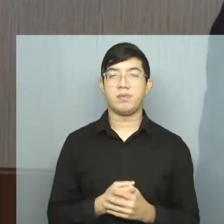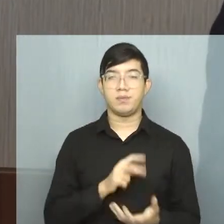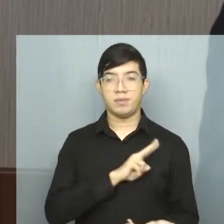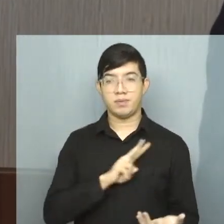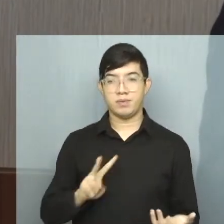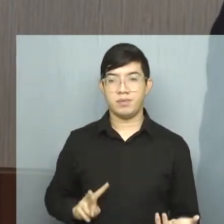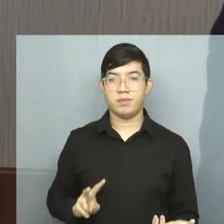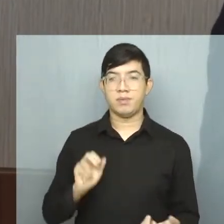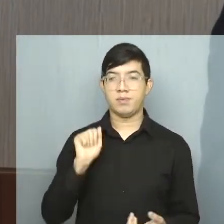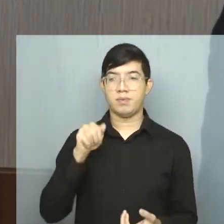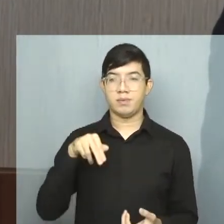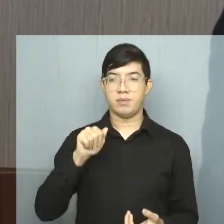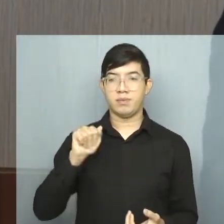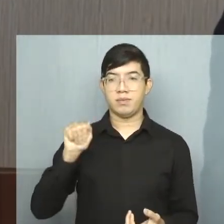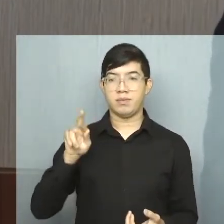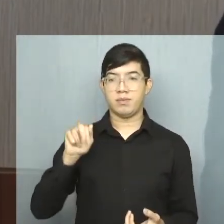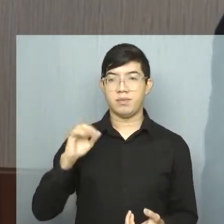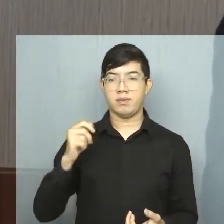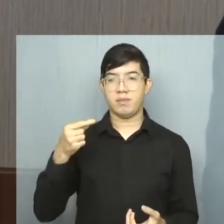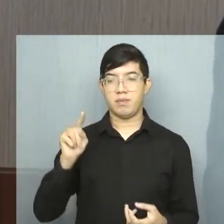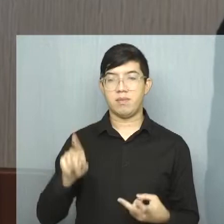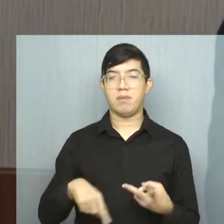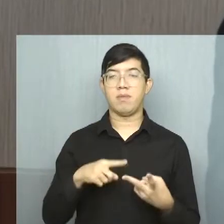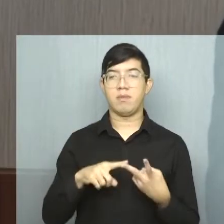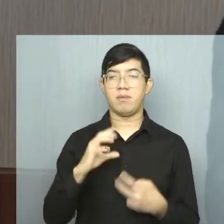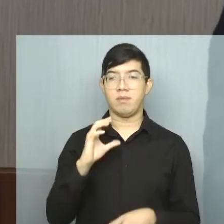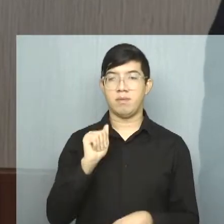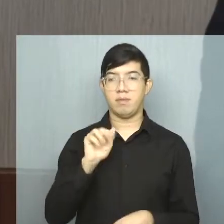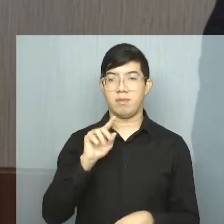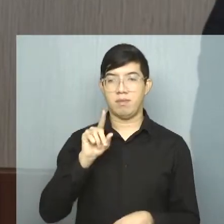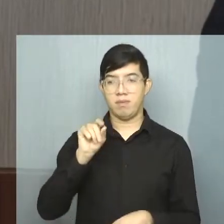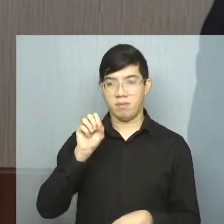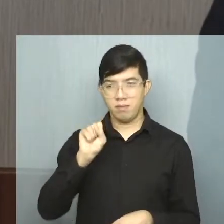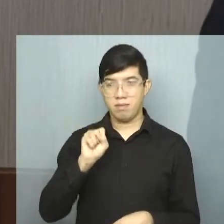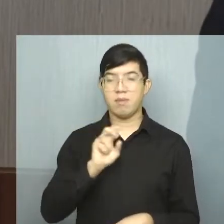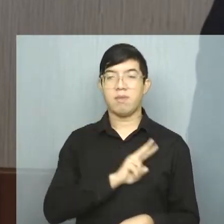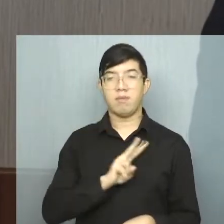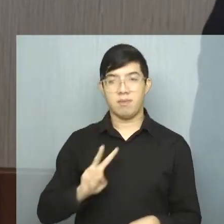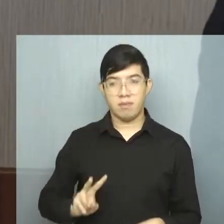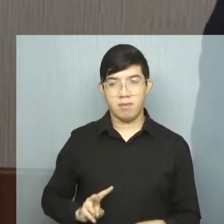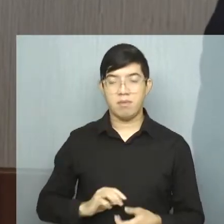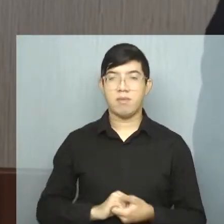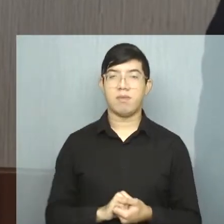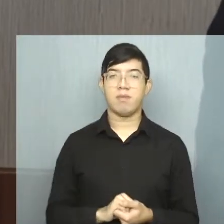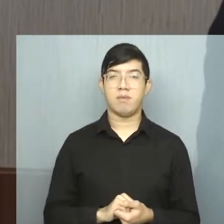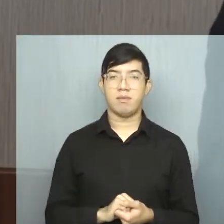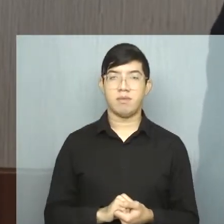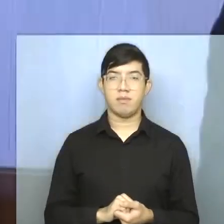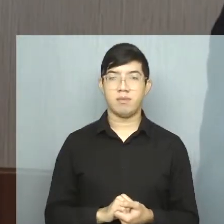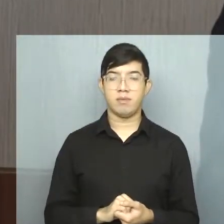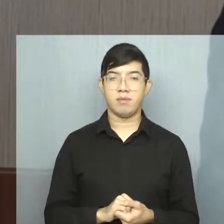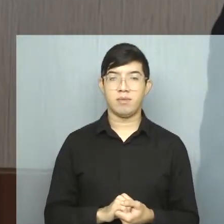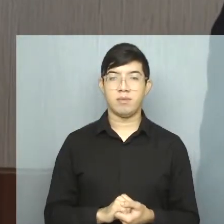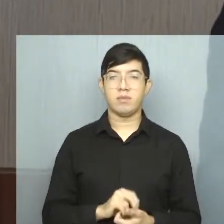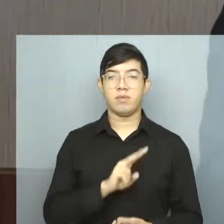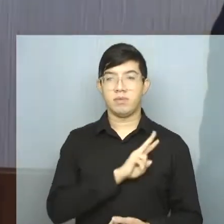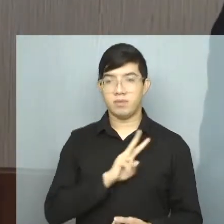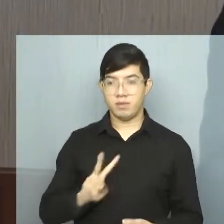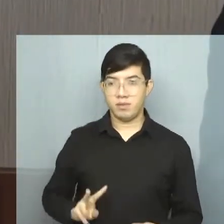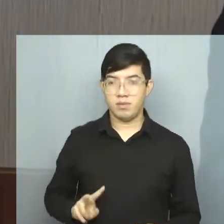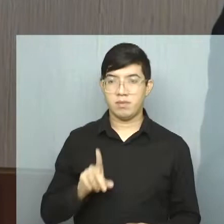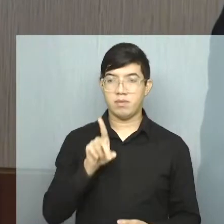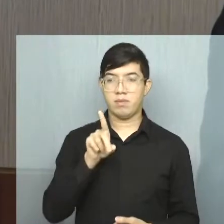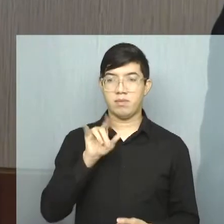vereadora Ana Aracapé, vereador Carlos Mesquita, vereador Didi